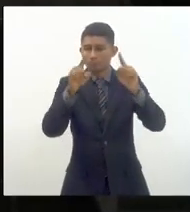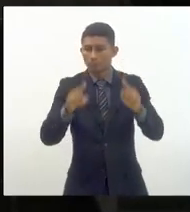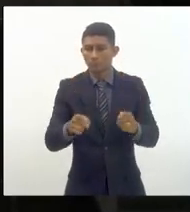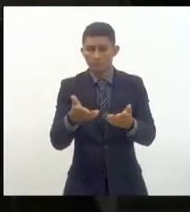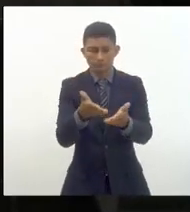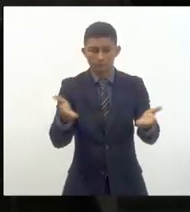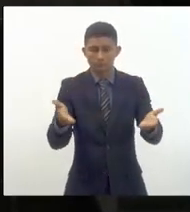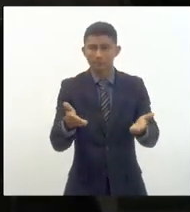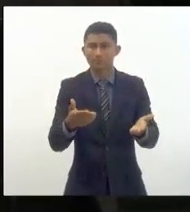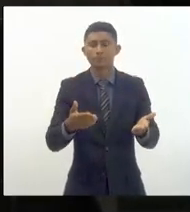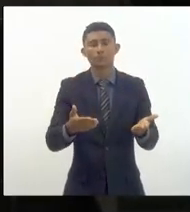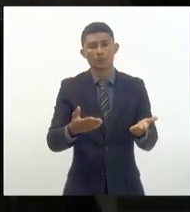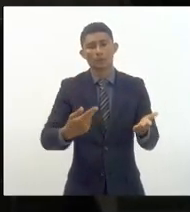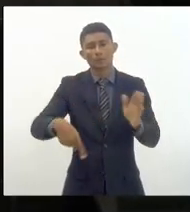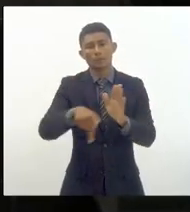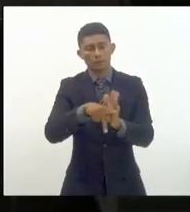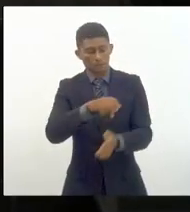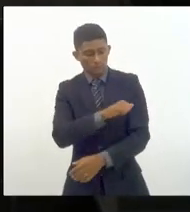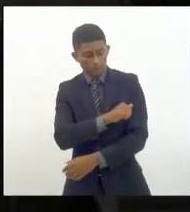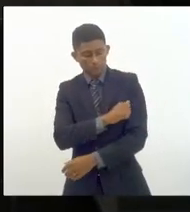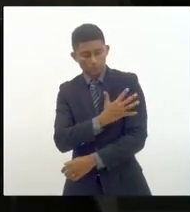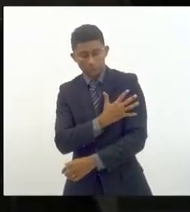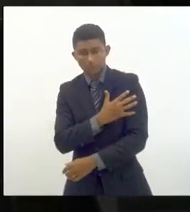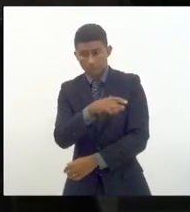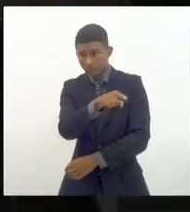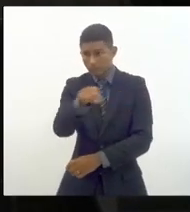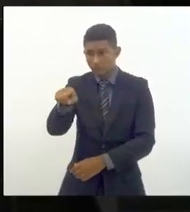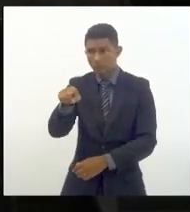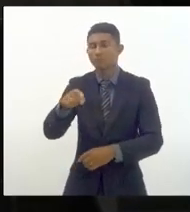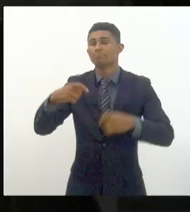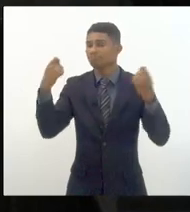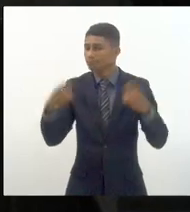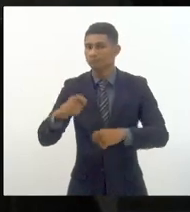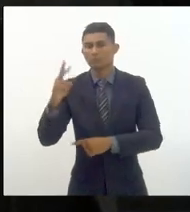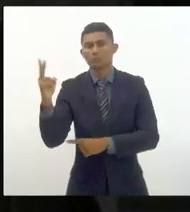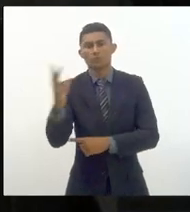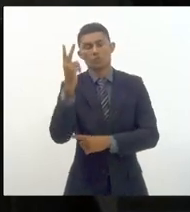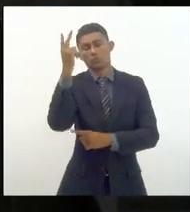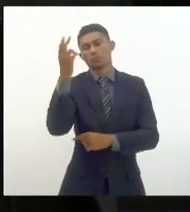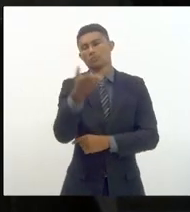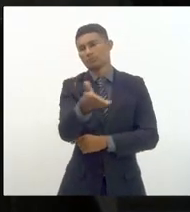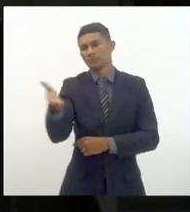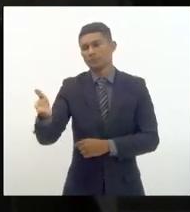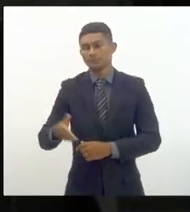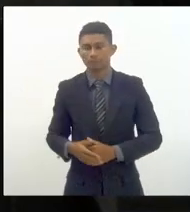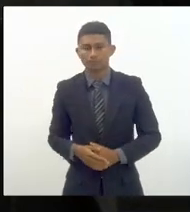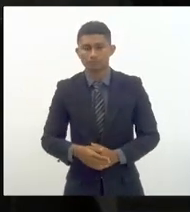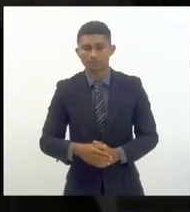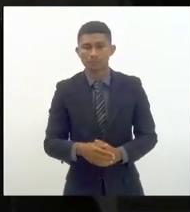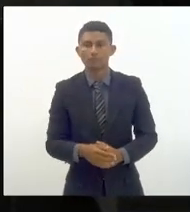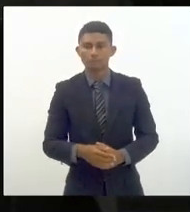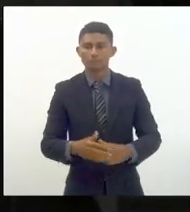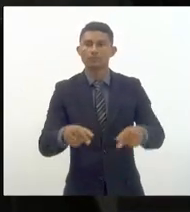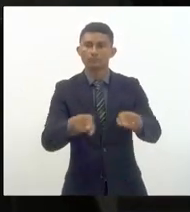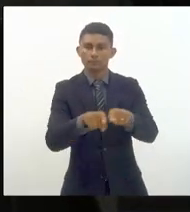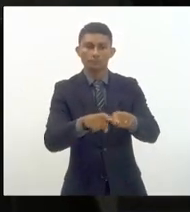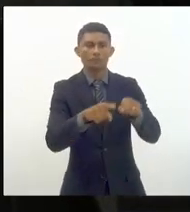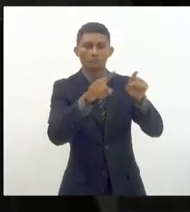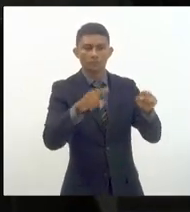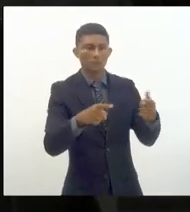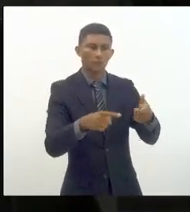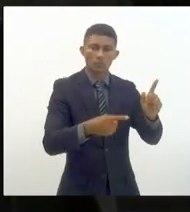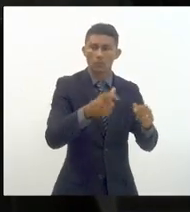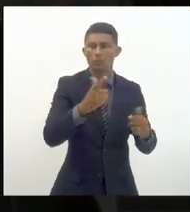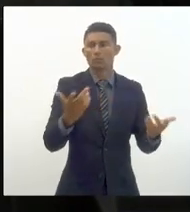formação de nível fundamental de Formação elementar que precisam ser valorizados também como como o conjunto de colegas servidores servidores